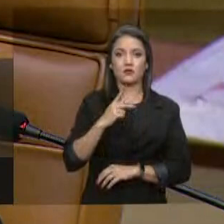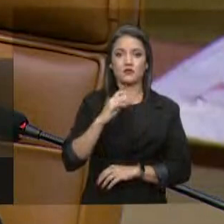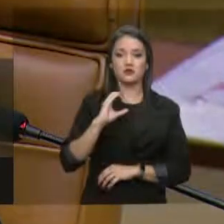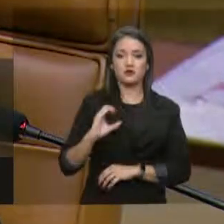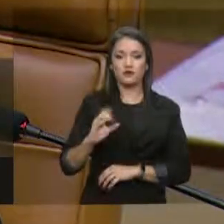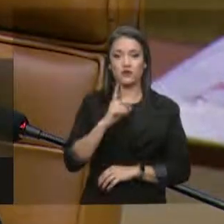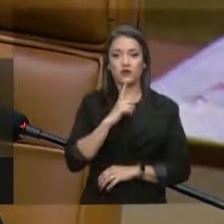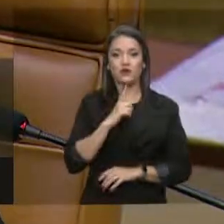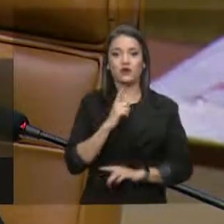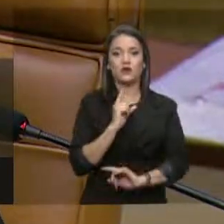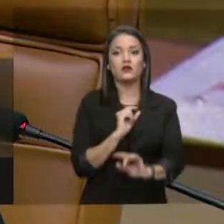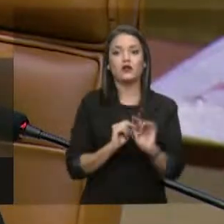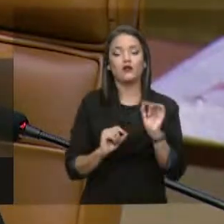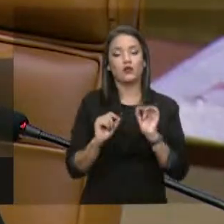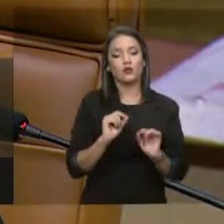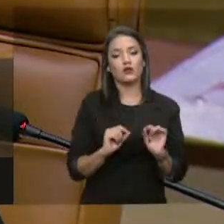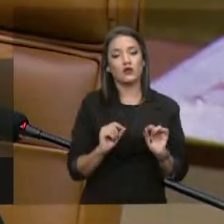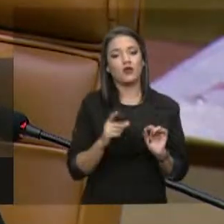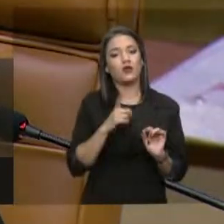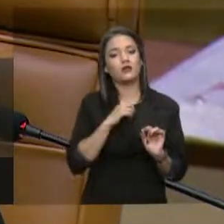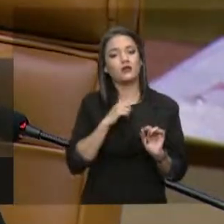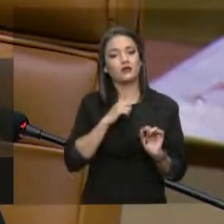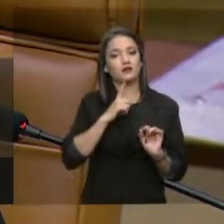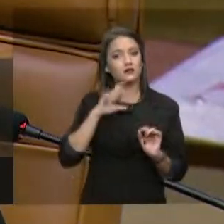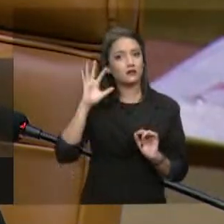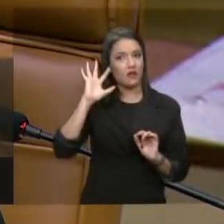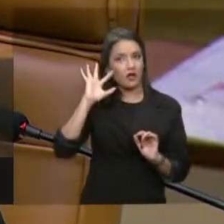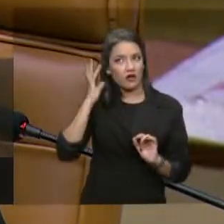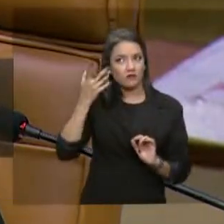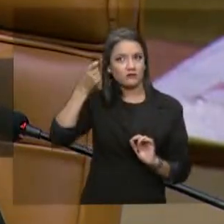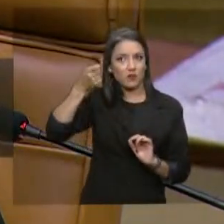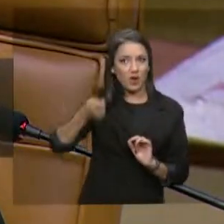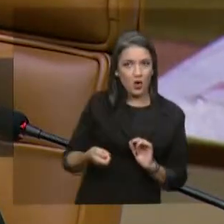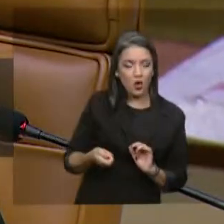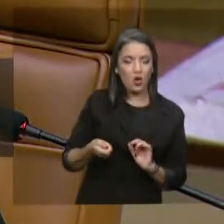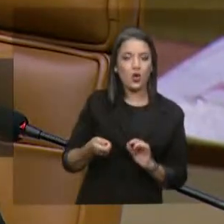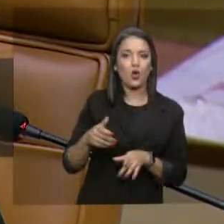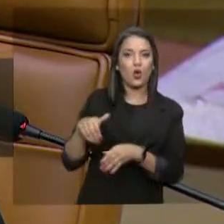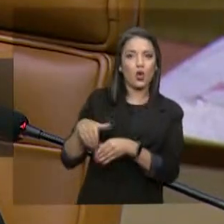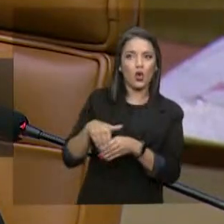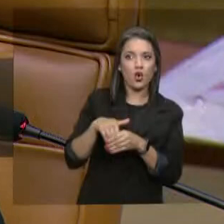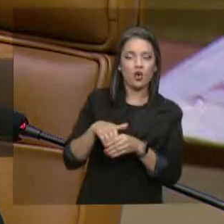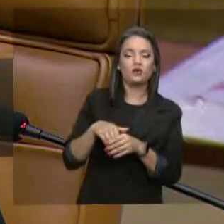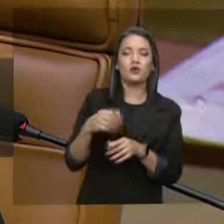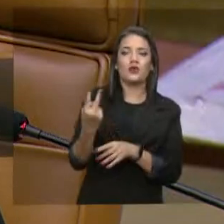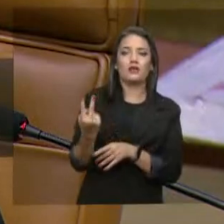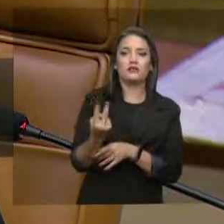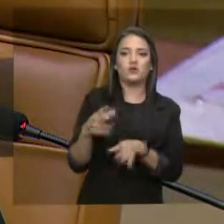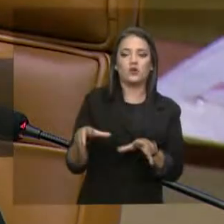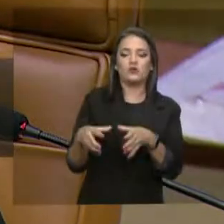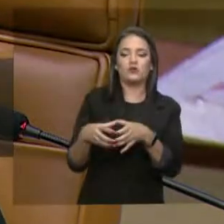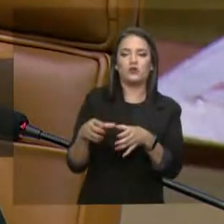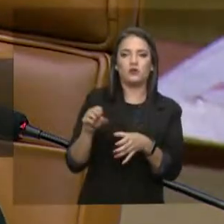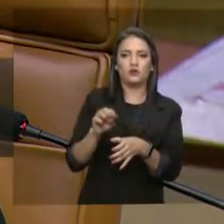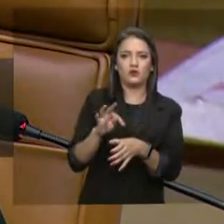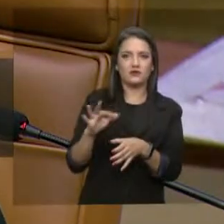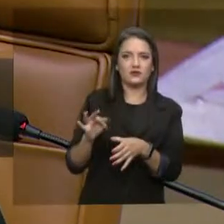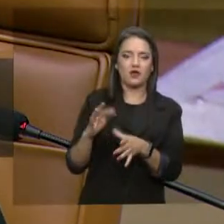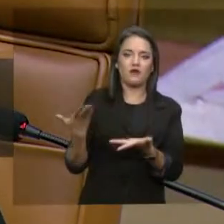pretende a desconstituição do acórdão proferido pela segunda turma dessa corte nos autos de extradição